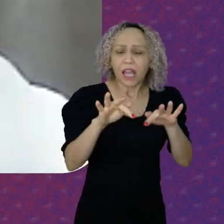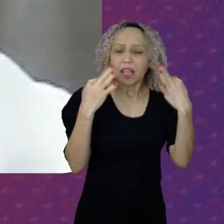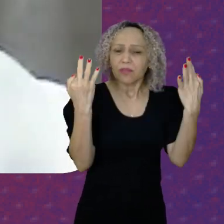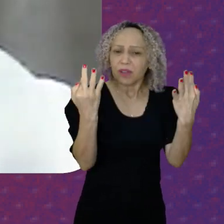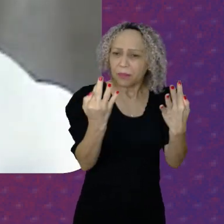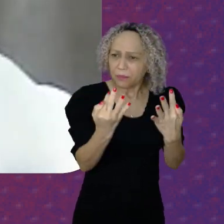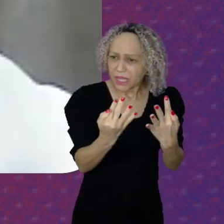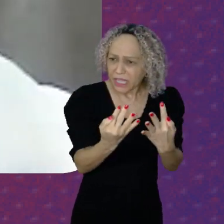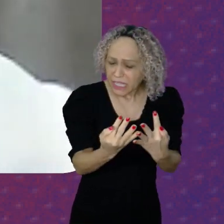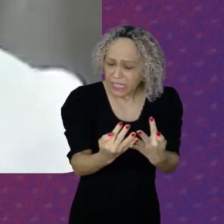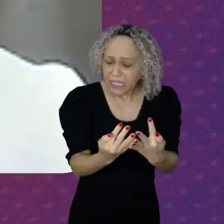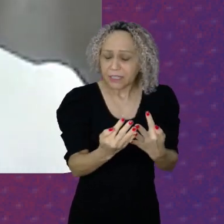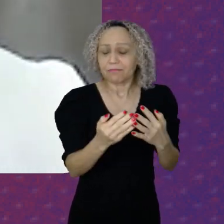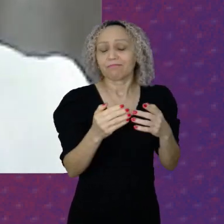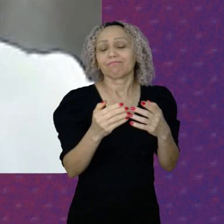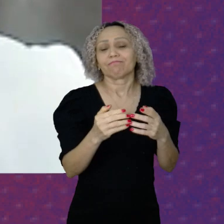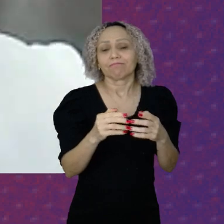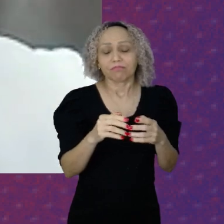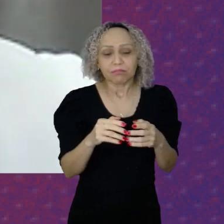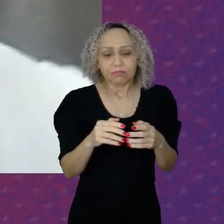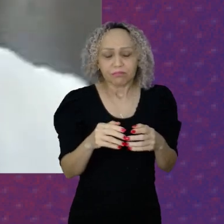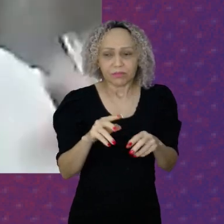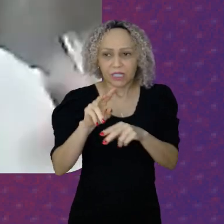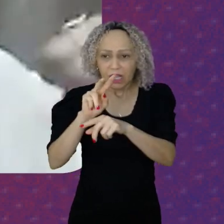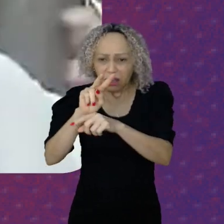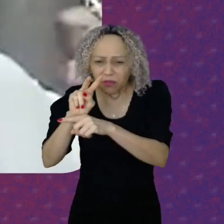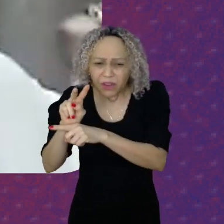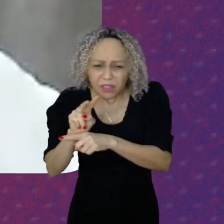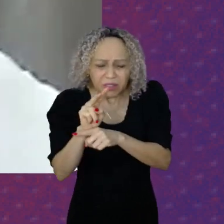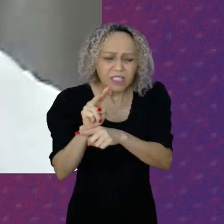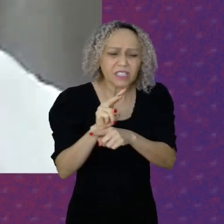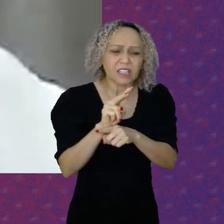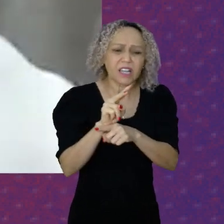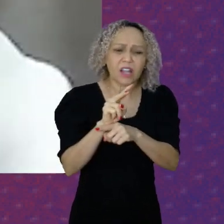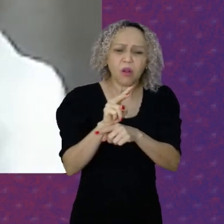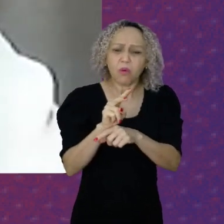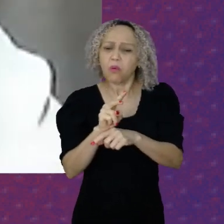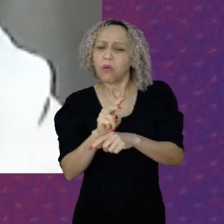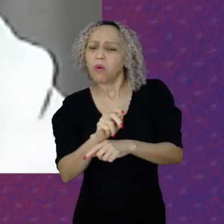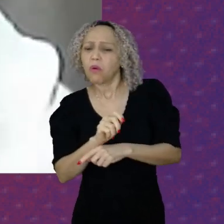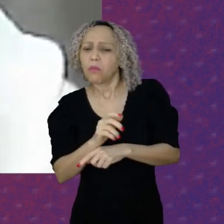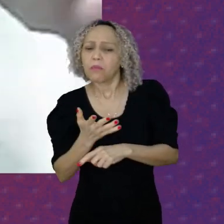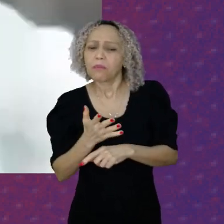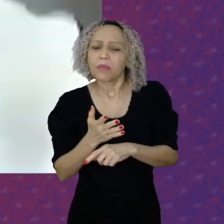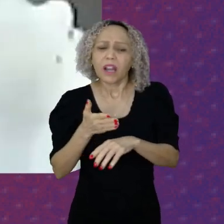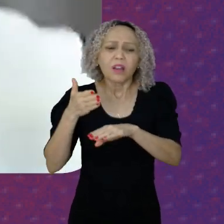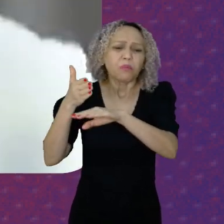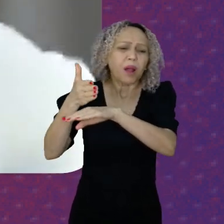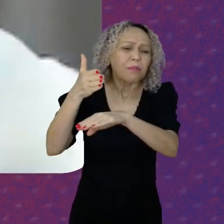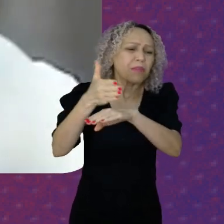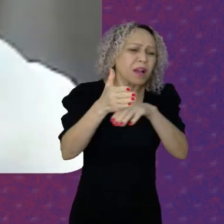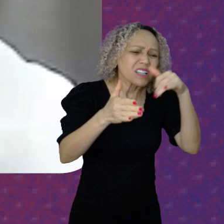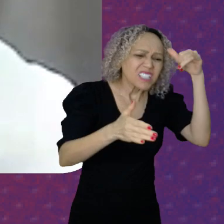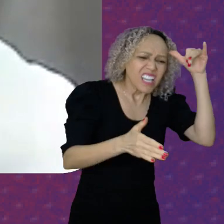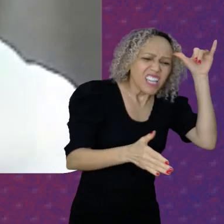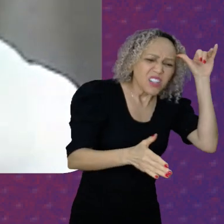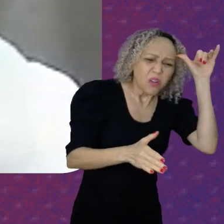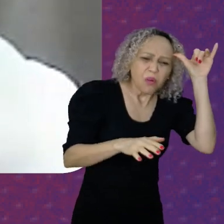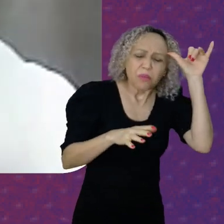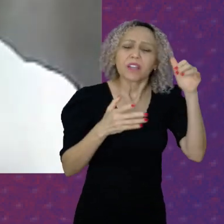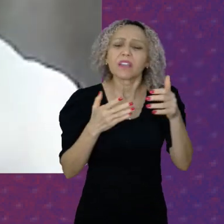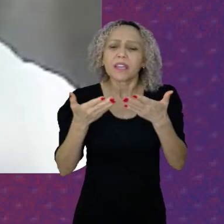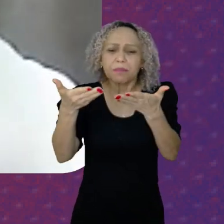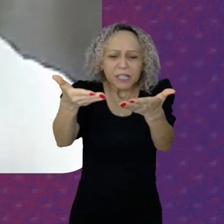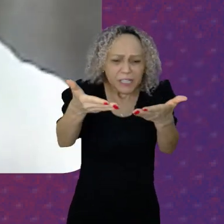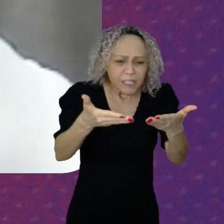uma fiscalização nos rincões, nos locais mais distantes, para trazer as famílias para o Bolsa Família.